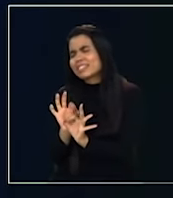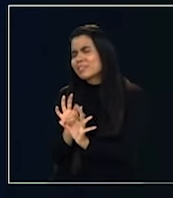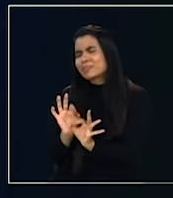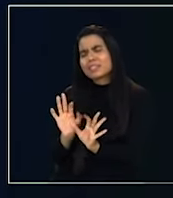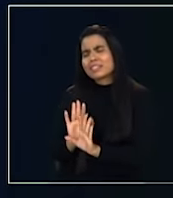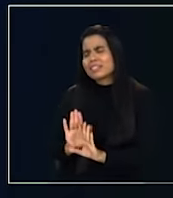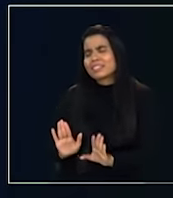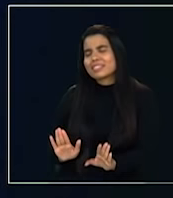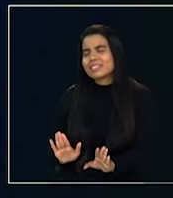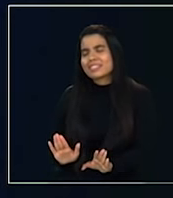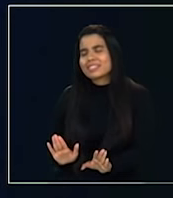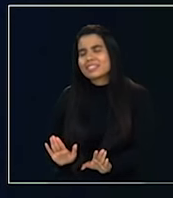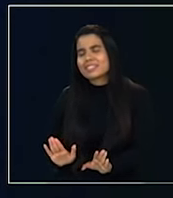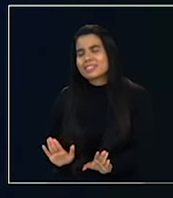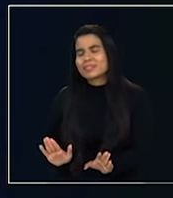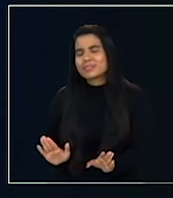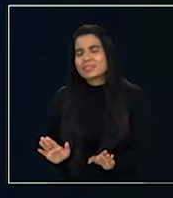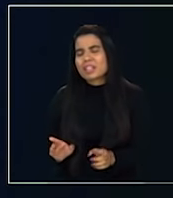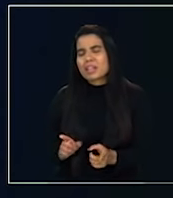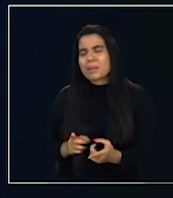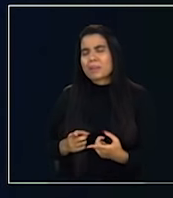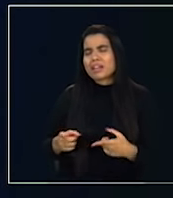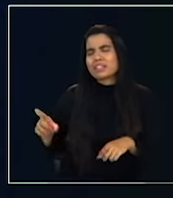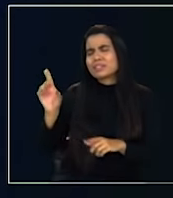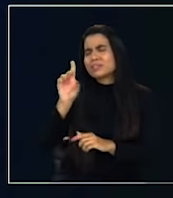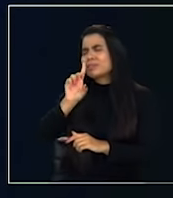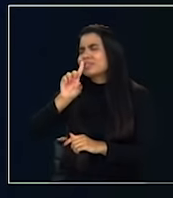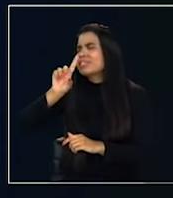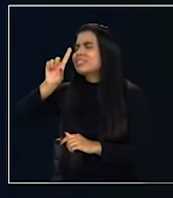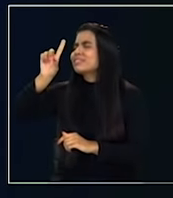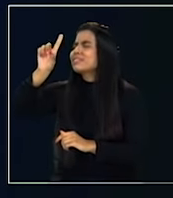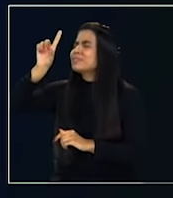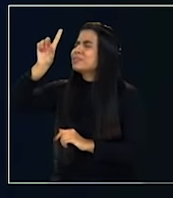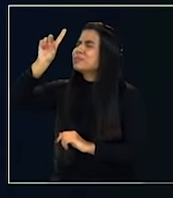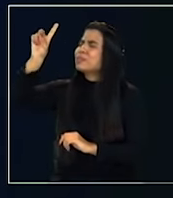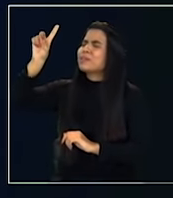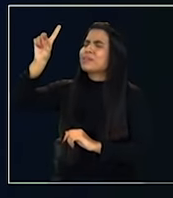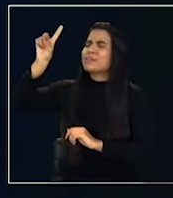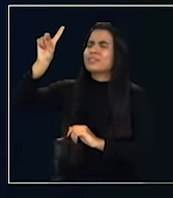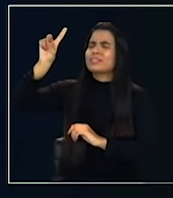para mim, mais do que Tu